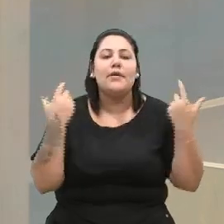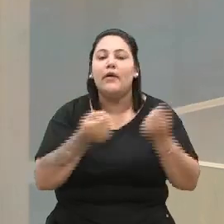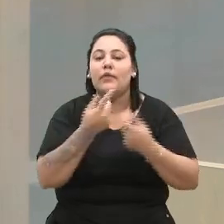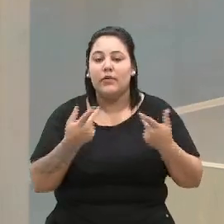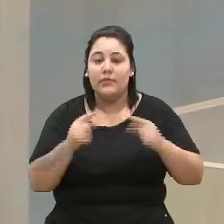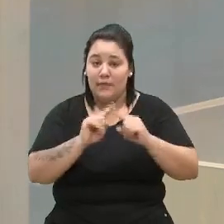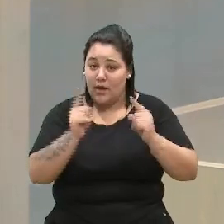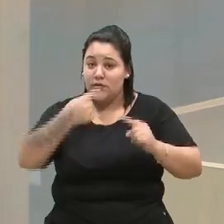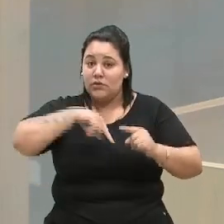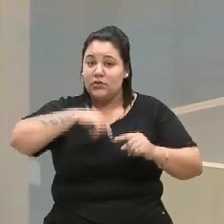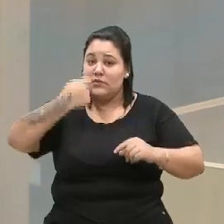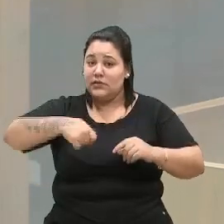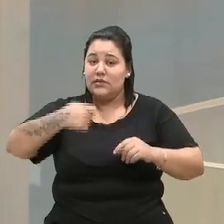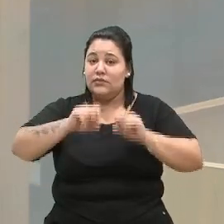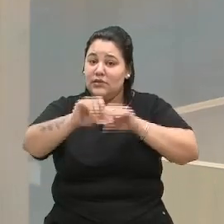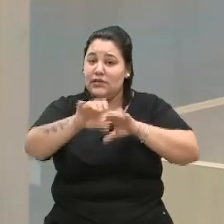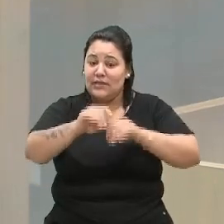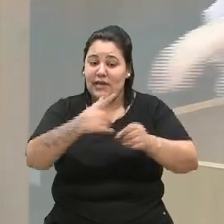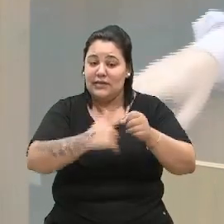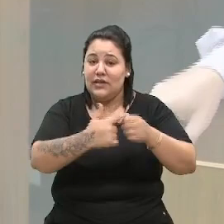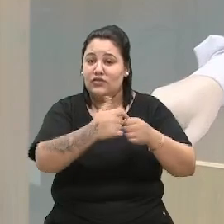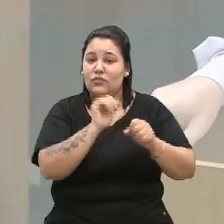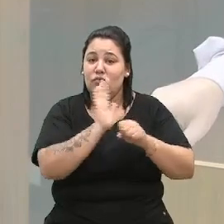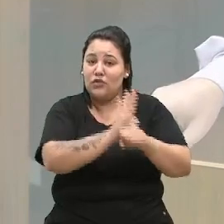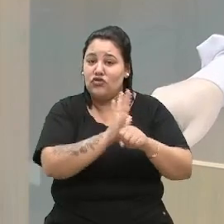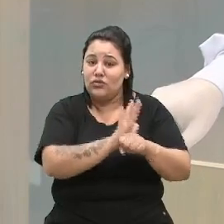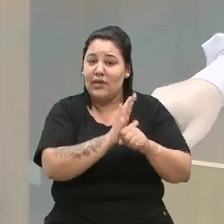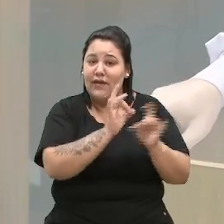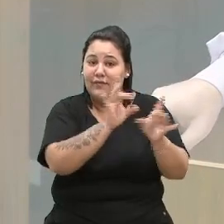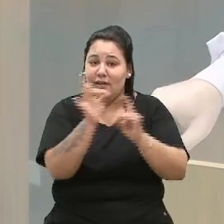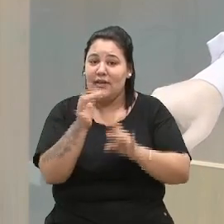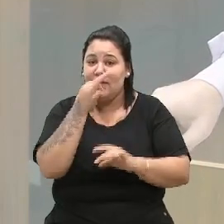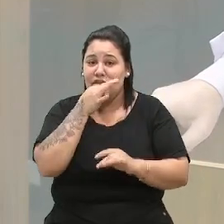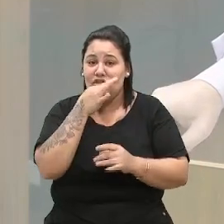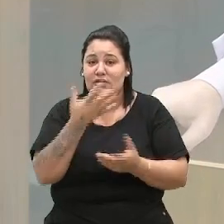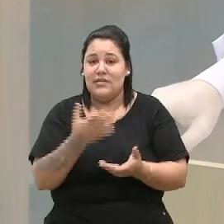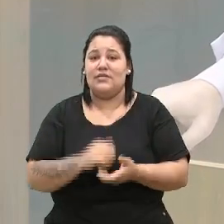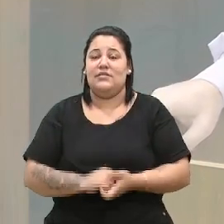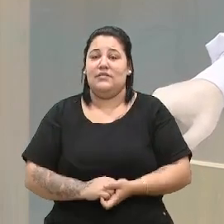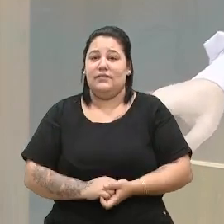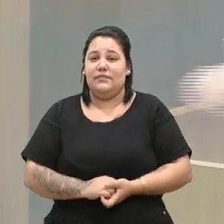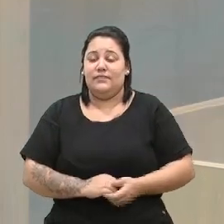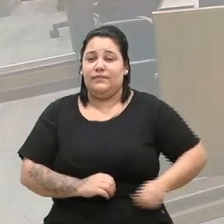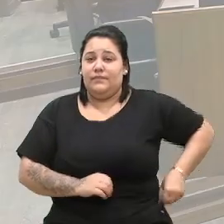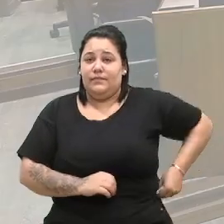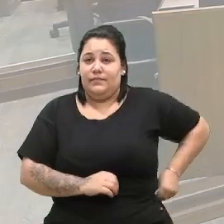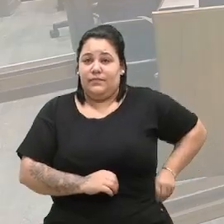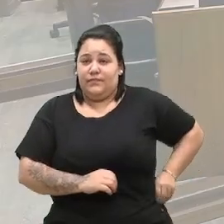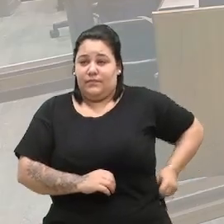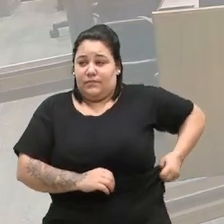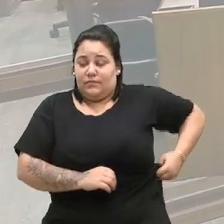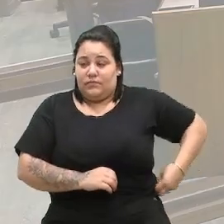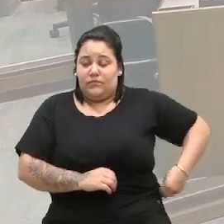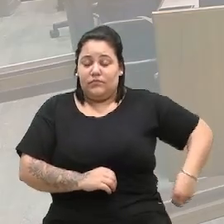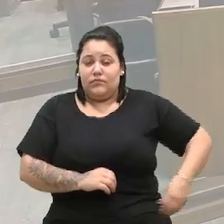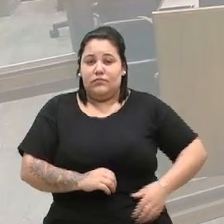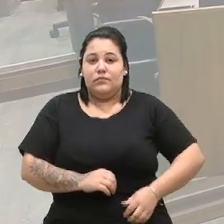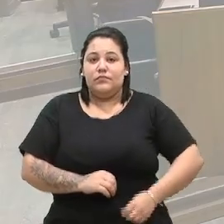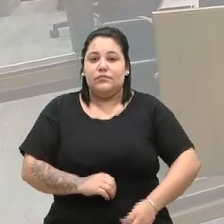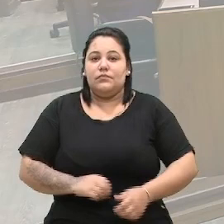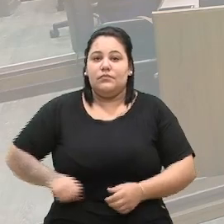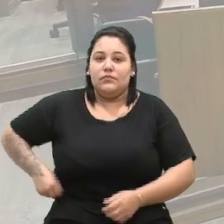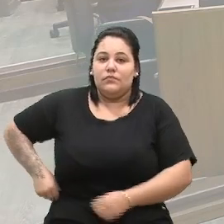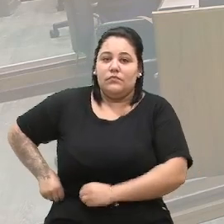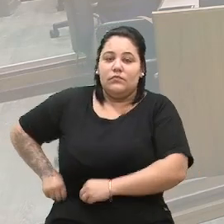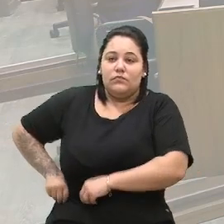que ela possa ajudar a vender Caxias do Sul. Vereador Zanquim, seu parte, depois eu dou sequência. Obrigado,